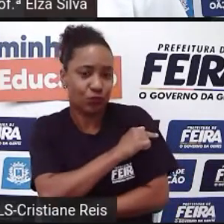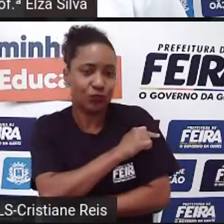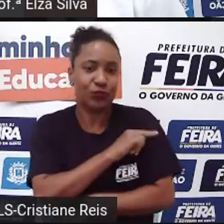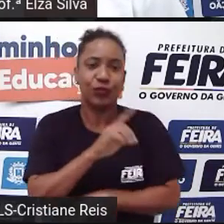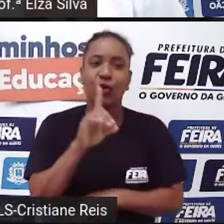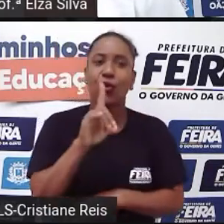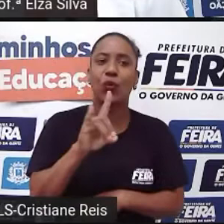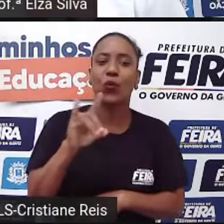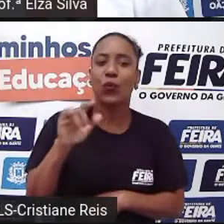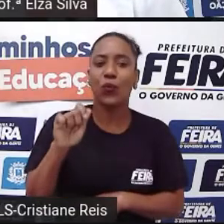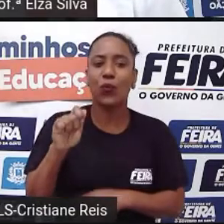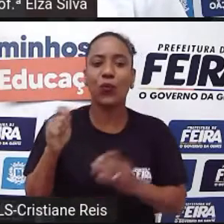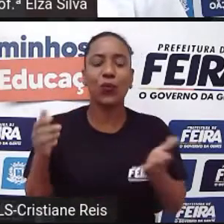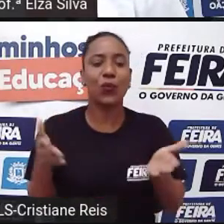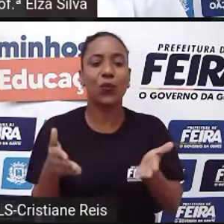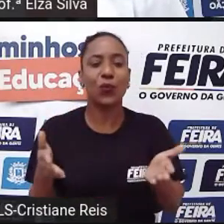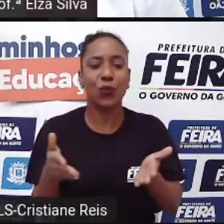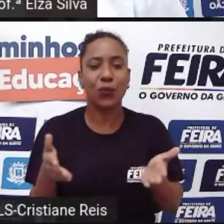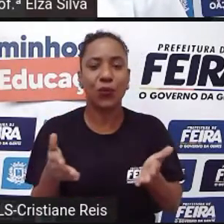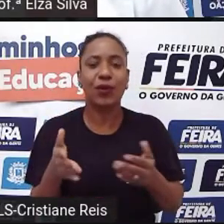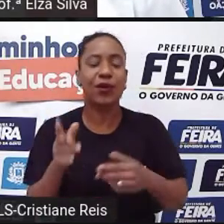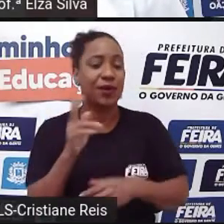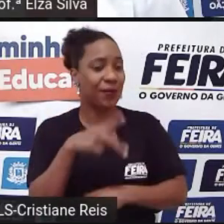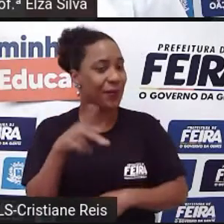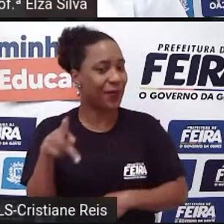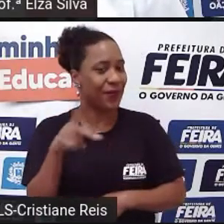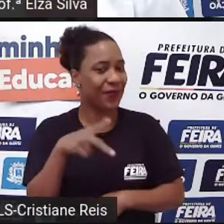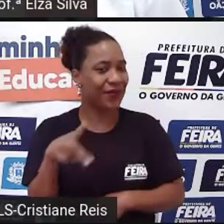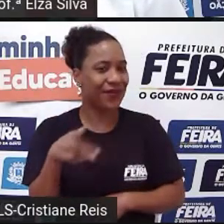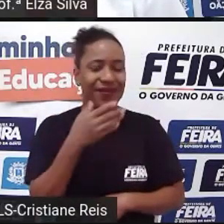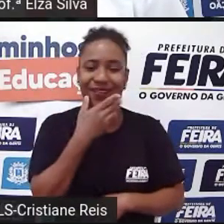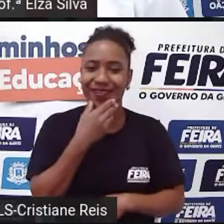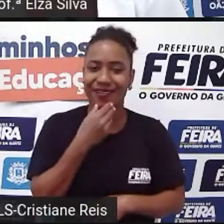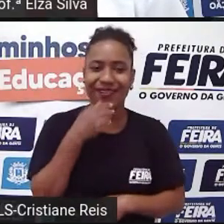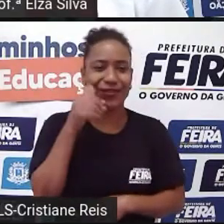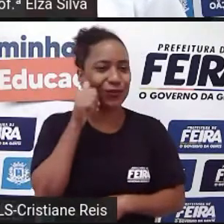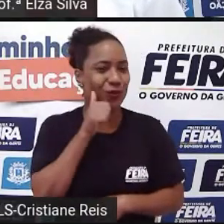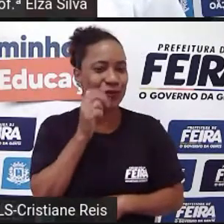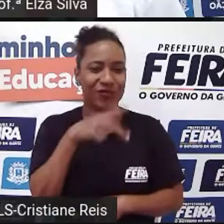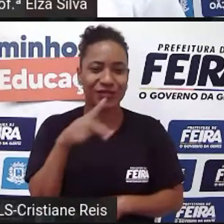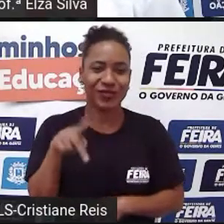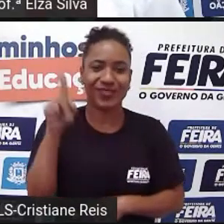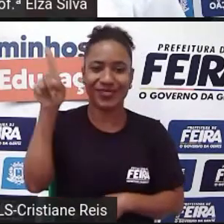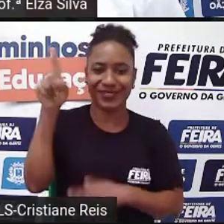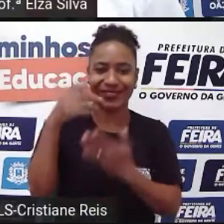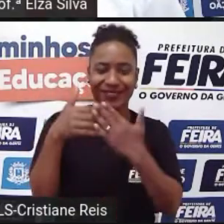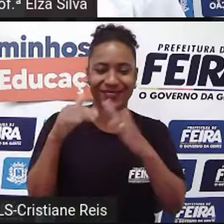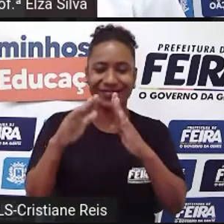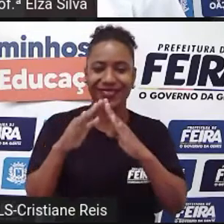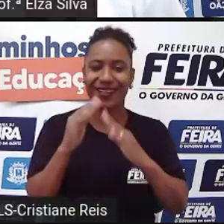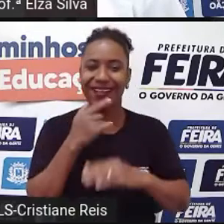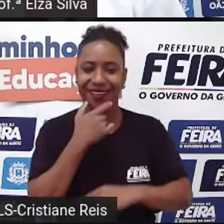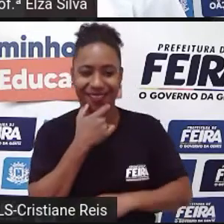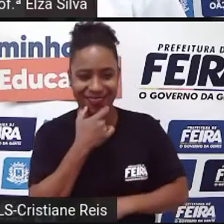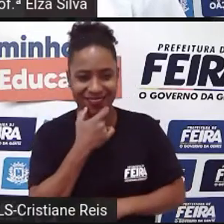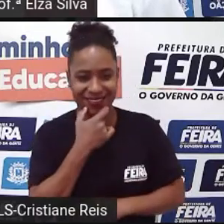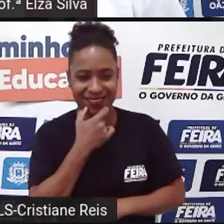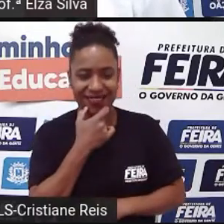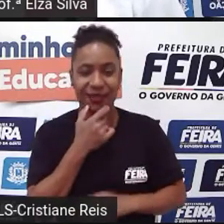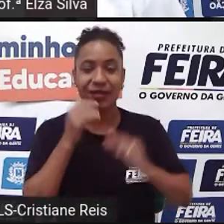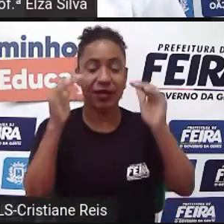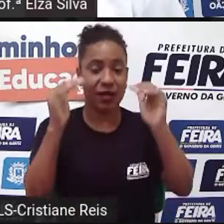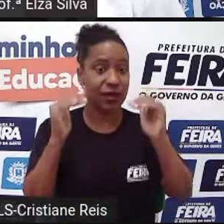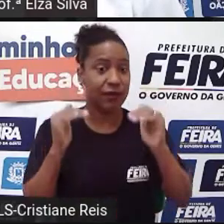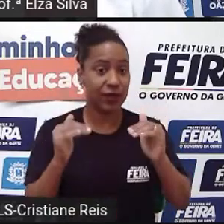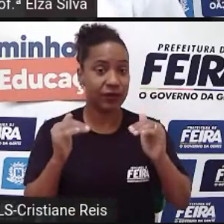a data de nossa aula de hoje. Teacher, o nome do seu professor ou de sua professora de inglês. Abaixo do